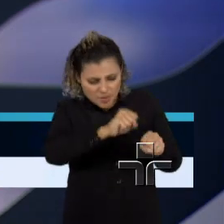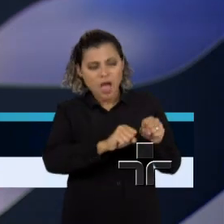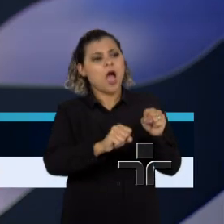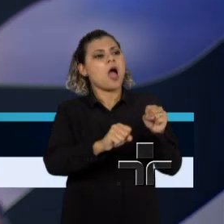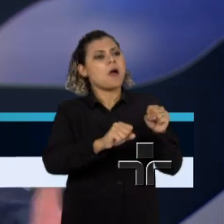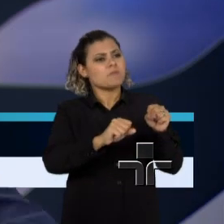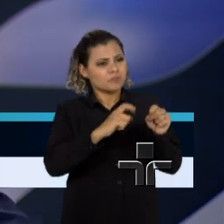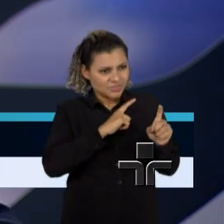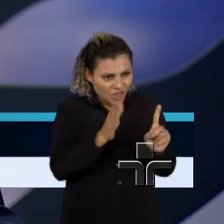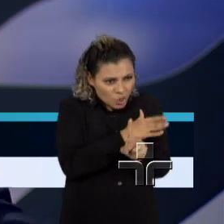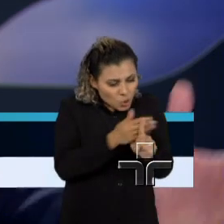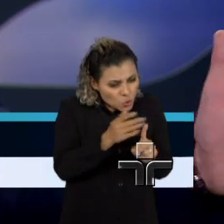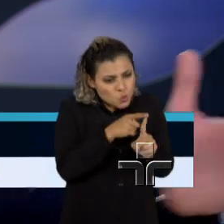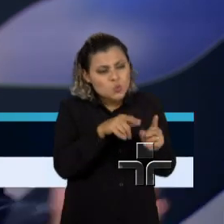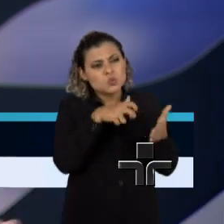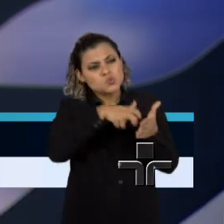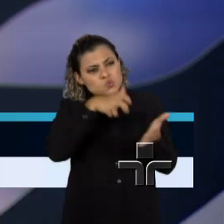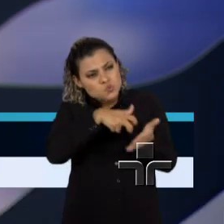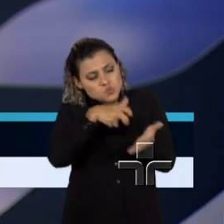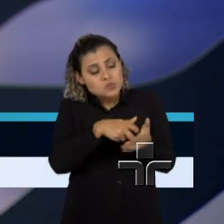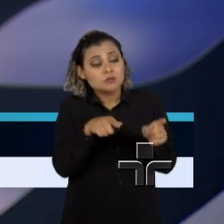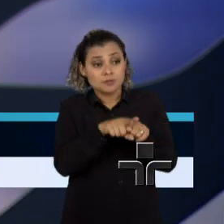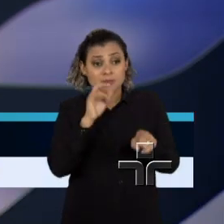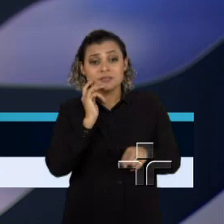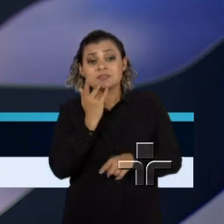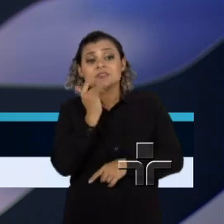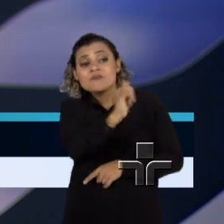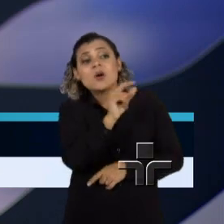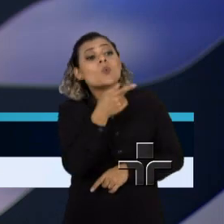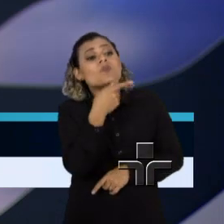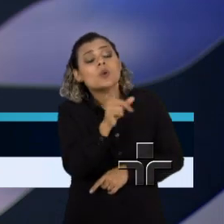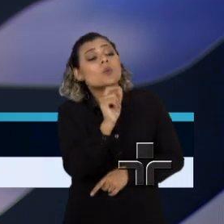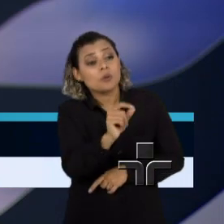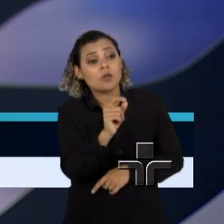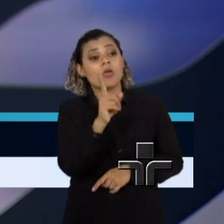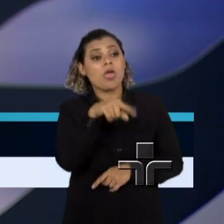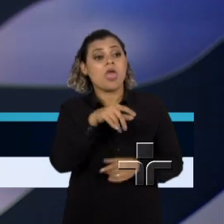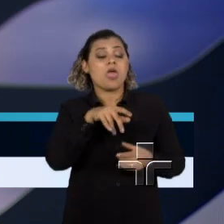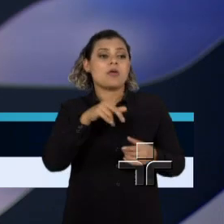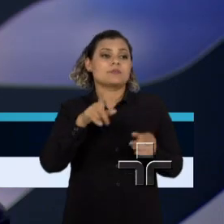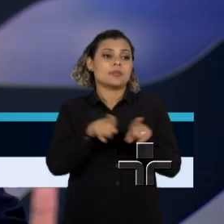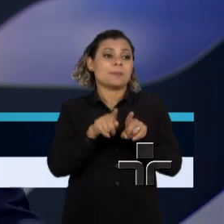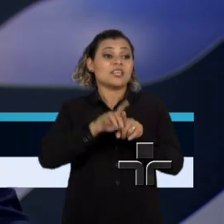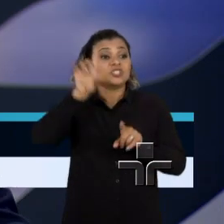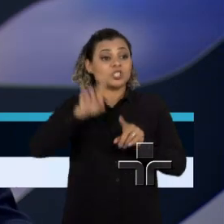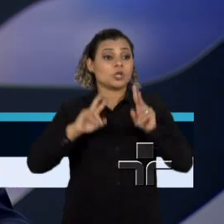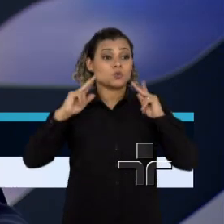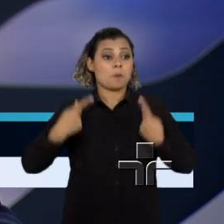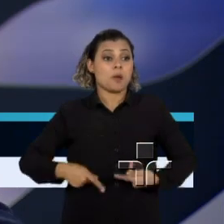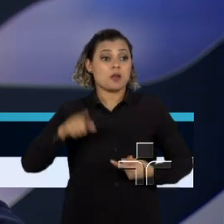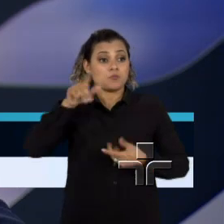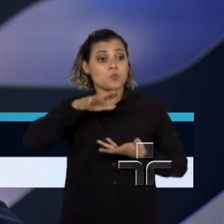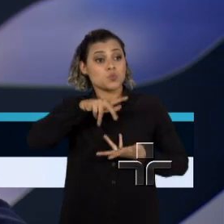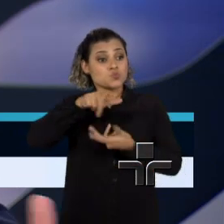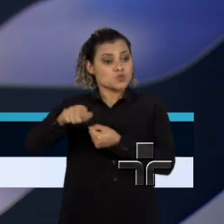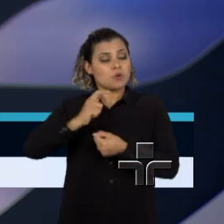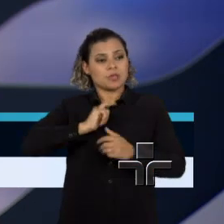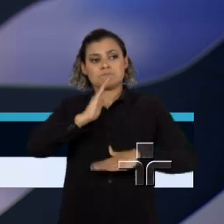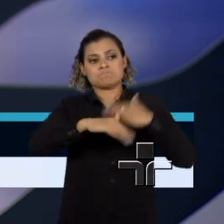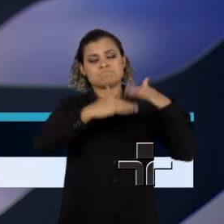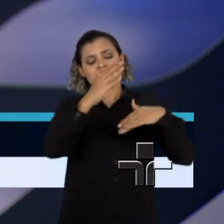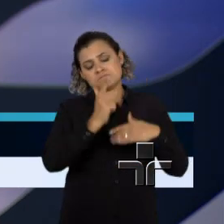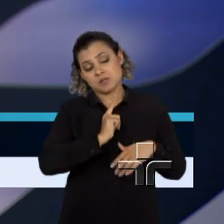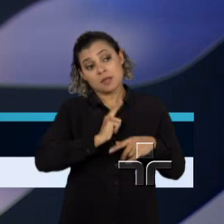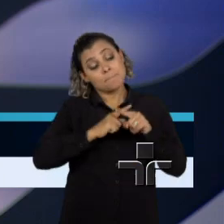praticam tortura, seguindo, inclusive, você mencionou muito bem como o regime internacional de direitos humanos tem evoluído nessa situação.